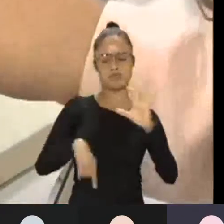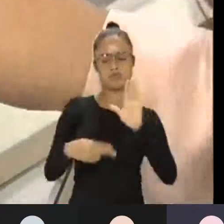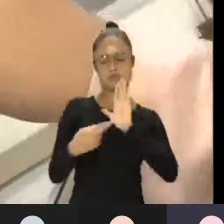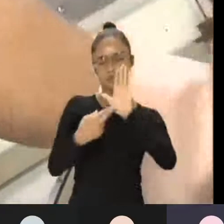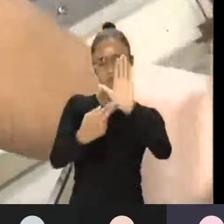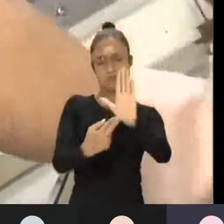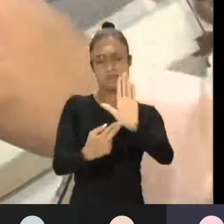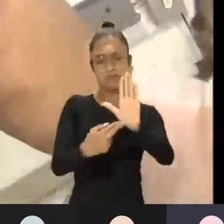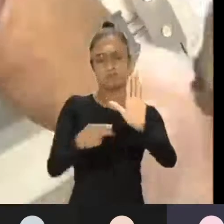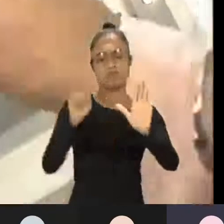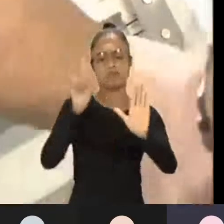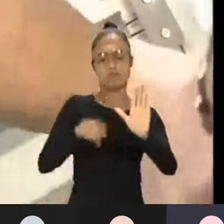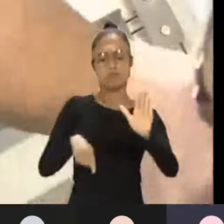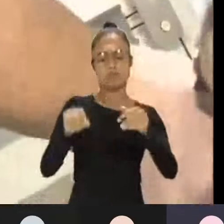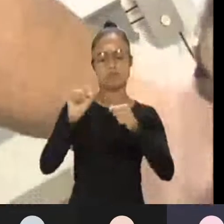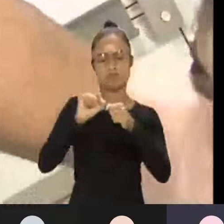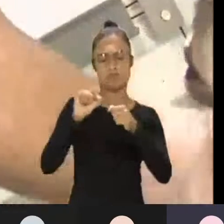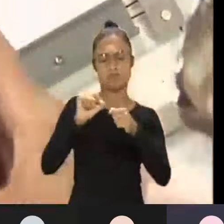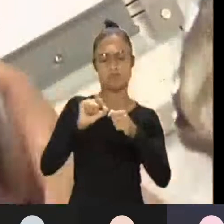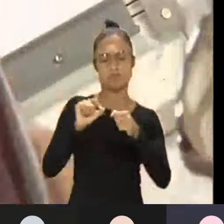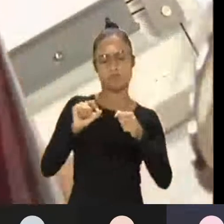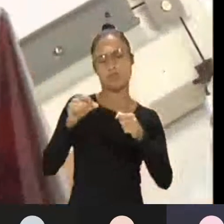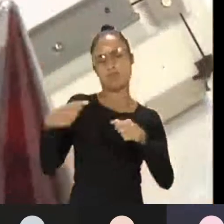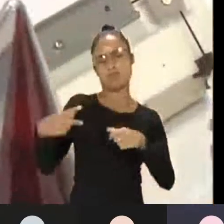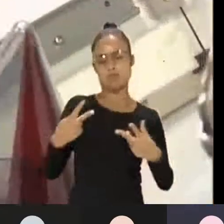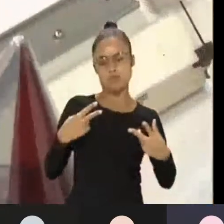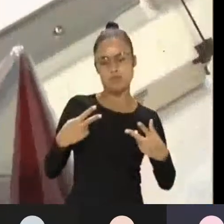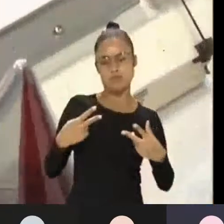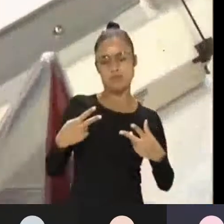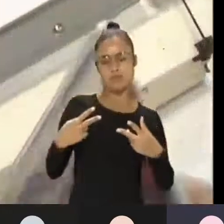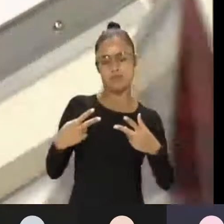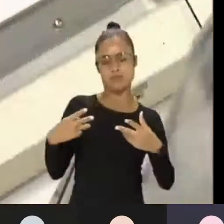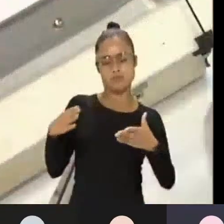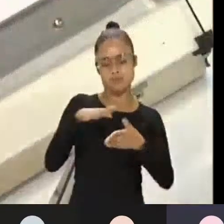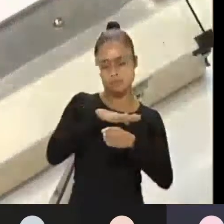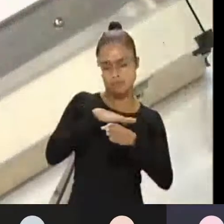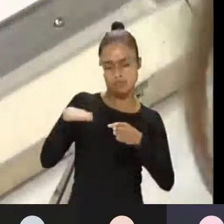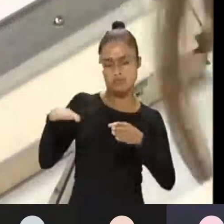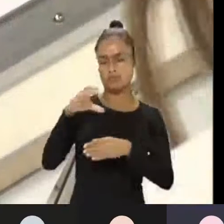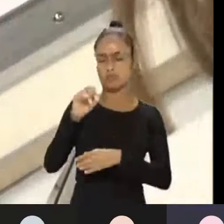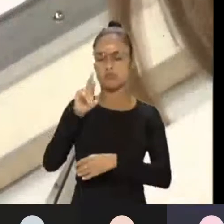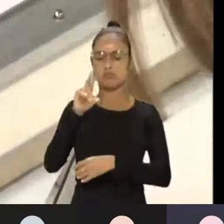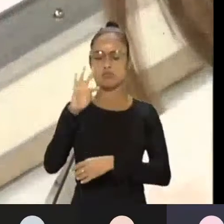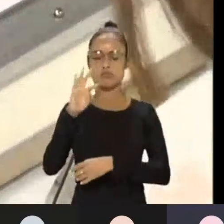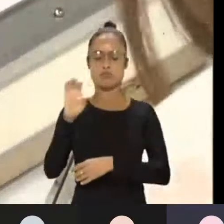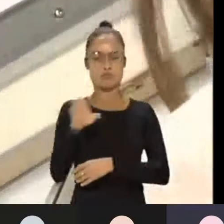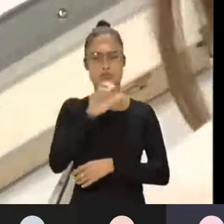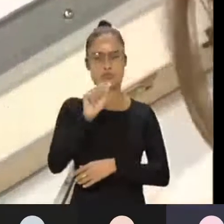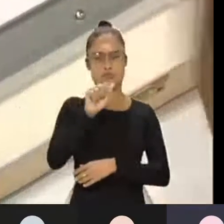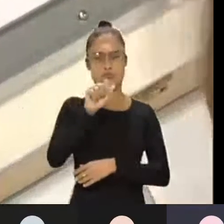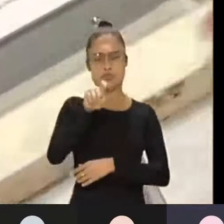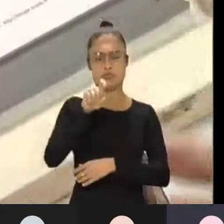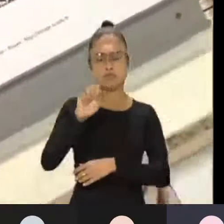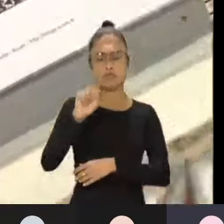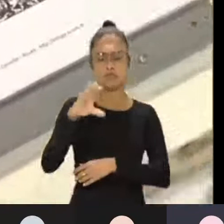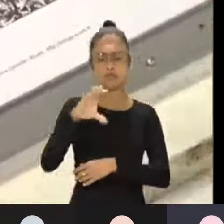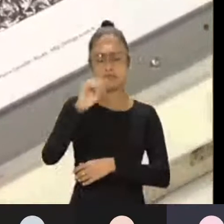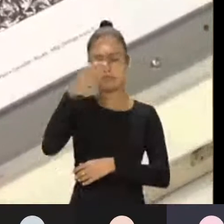e tem como fazer o corte, a secção. Existem outros que têm outras